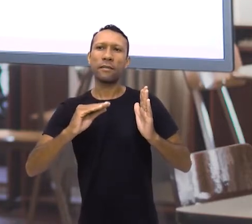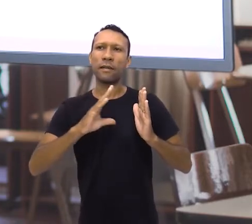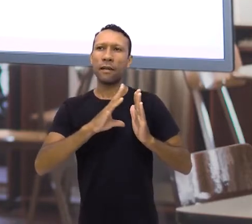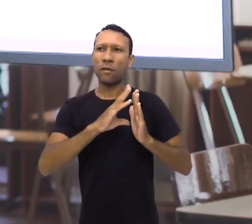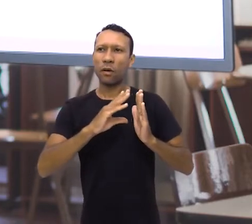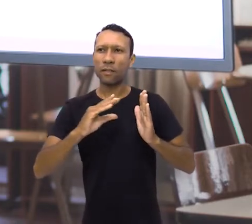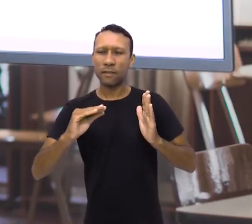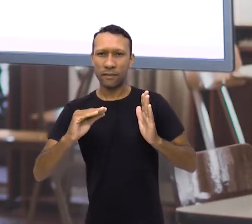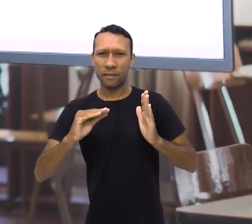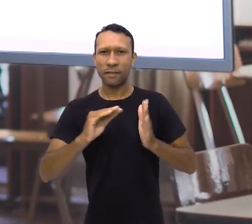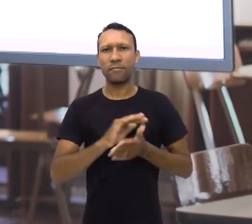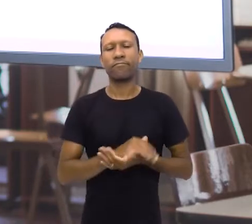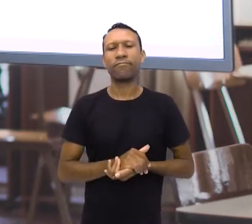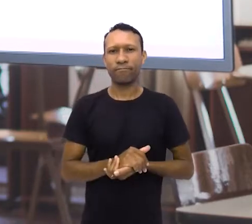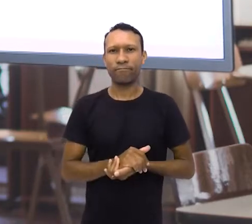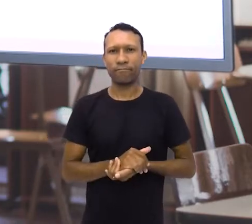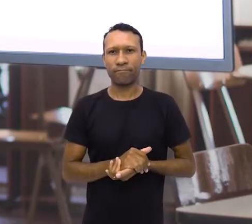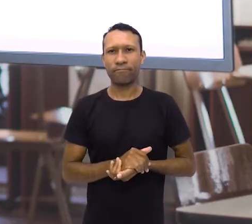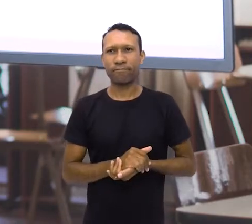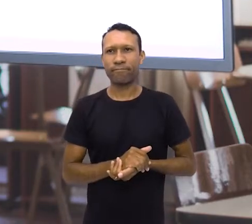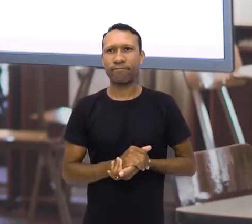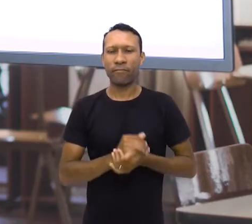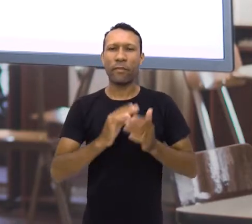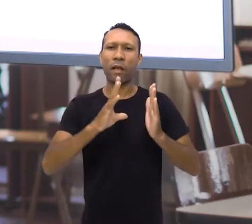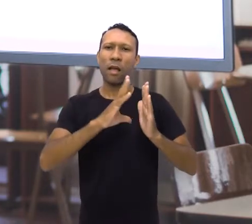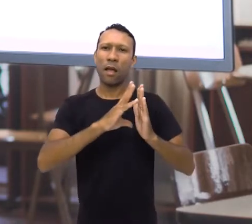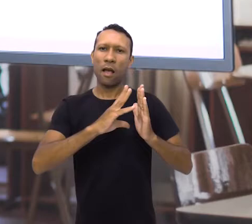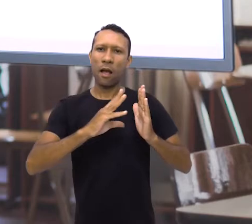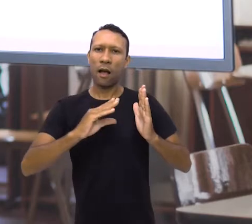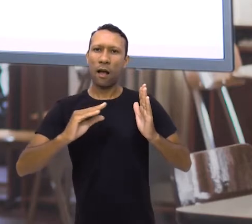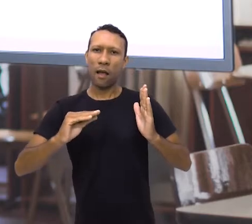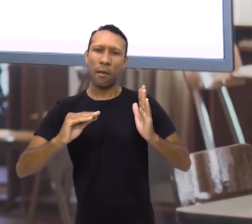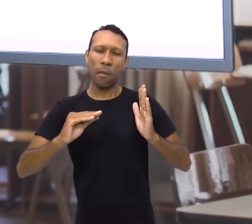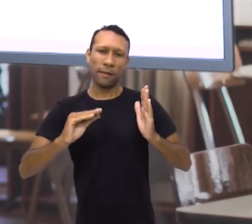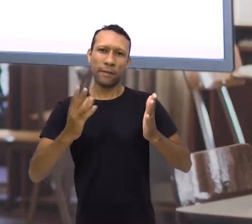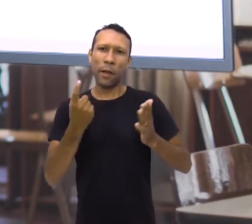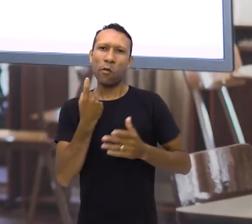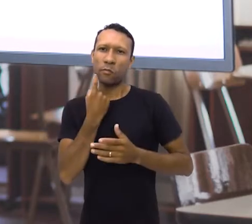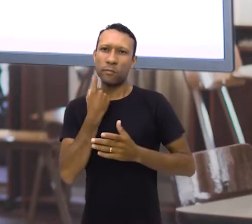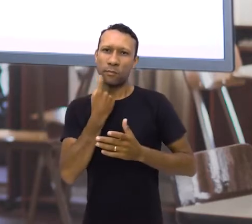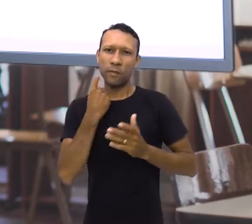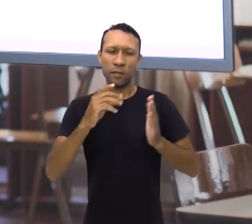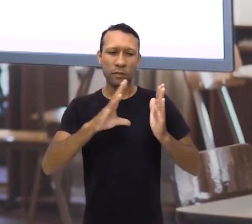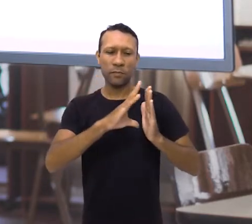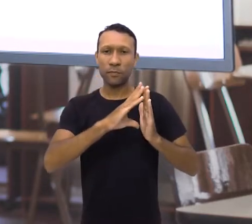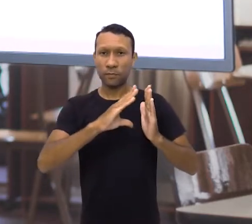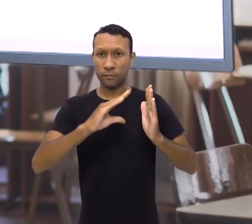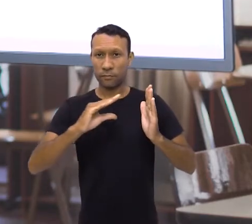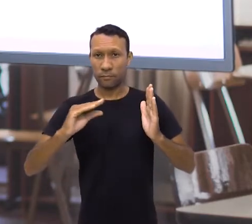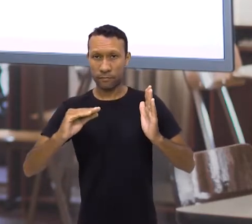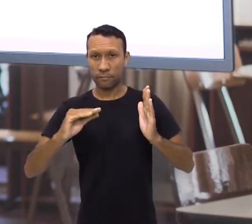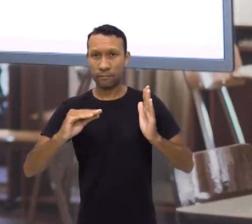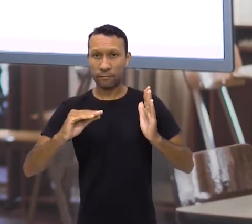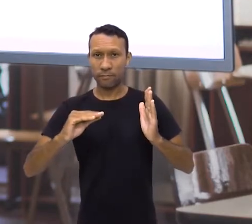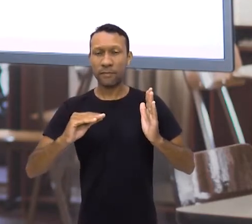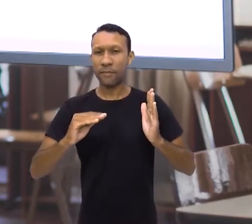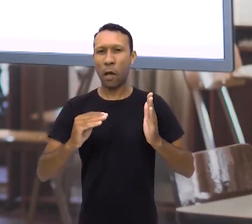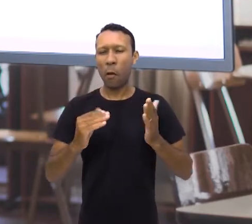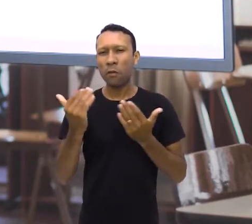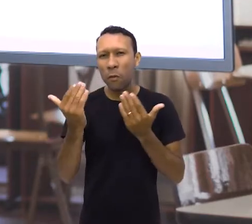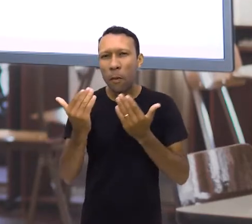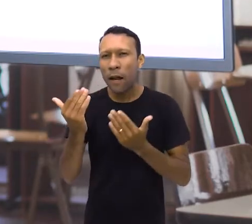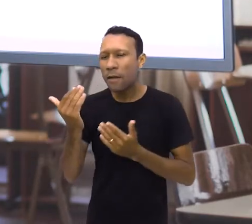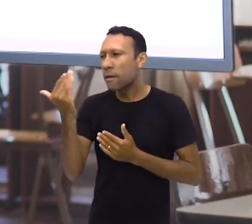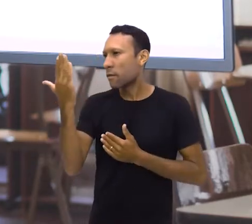Ocorreu uma reflexão. A imagem, um peixe, está refletido, como se estivesse na frente de